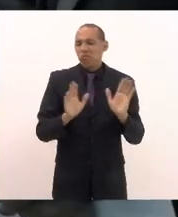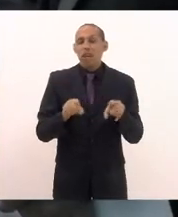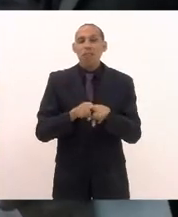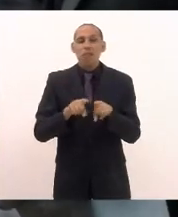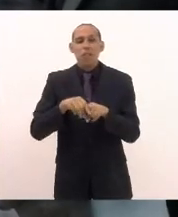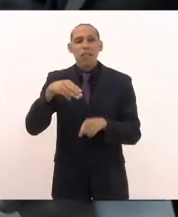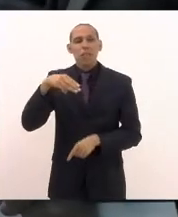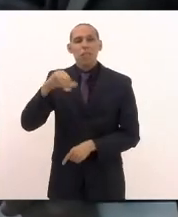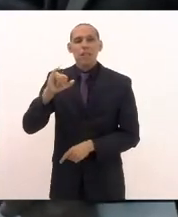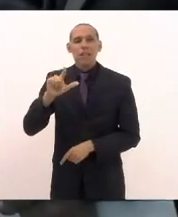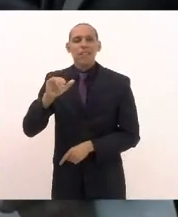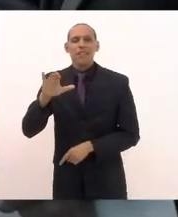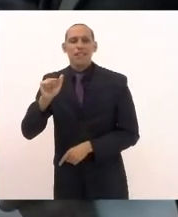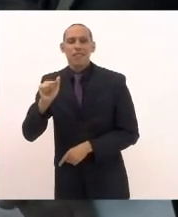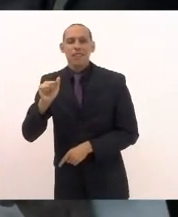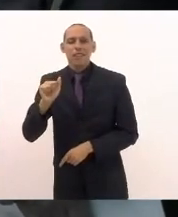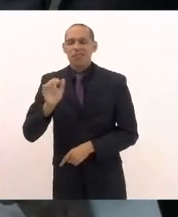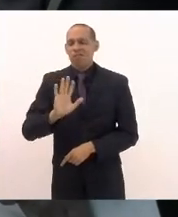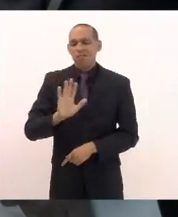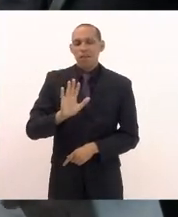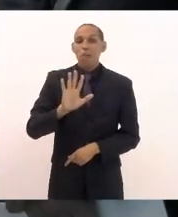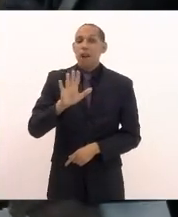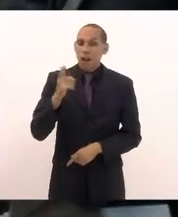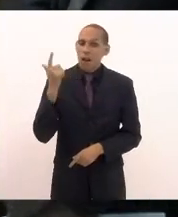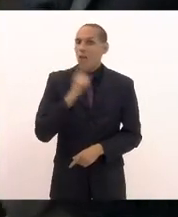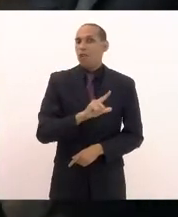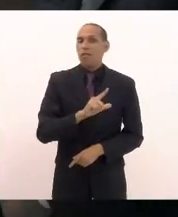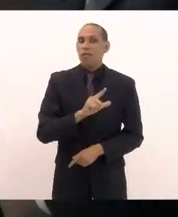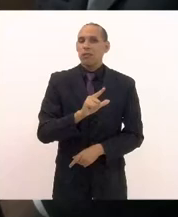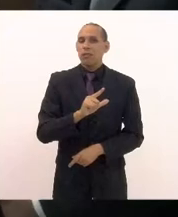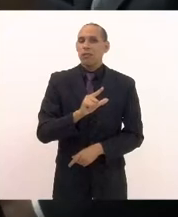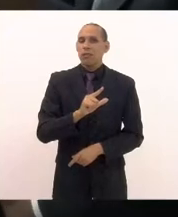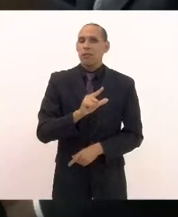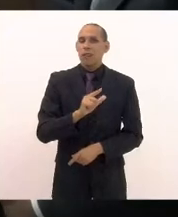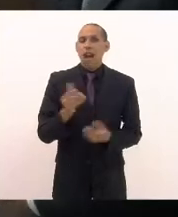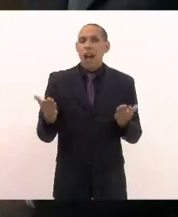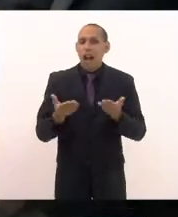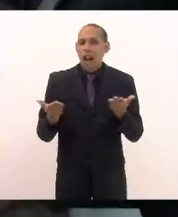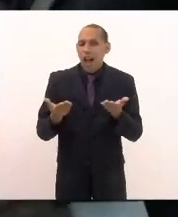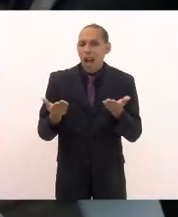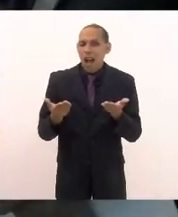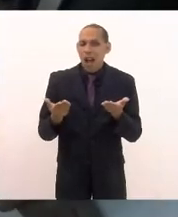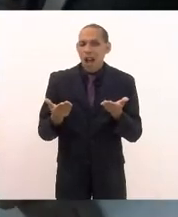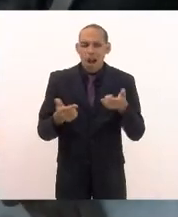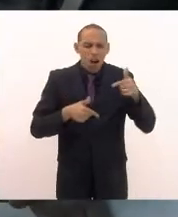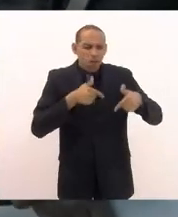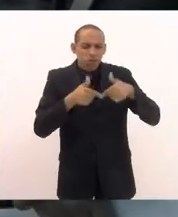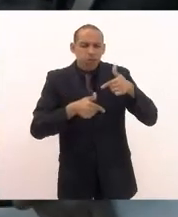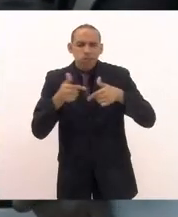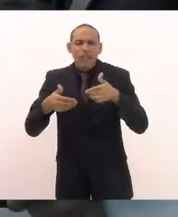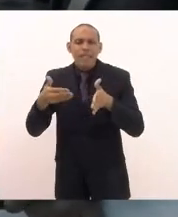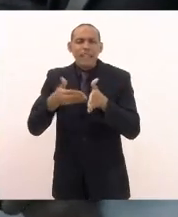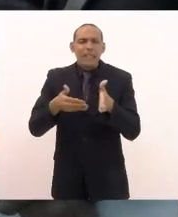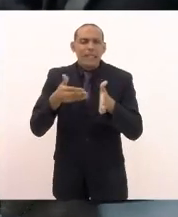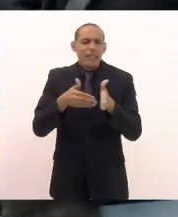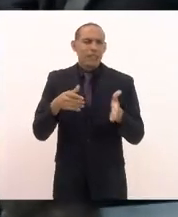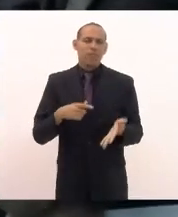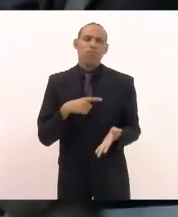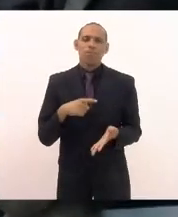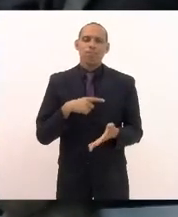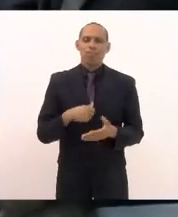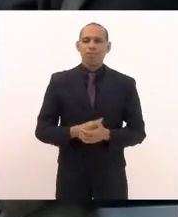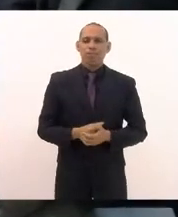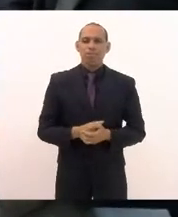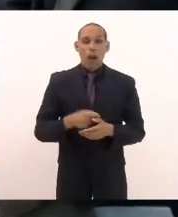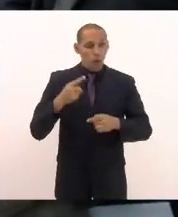E conseguiu isso. As operações estão dificultadas. Não foram